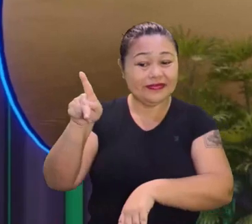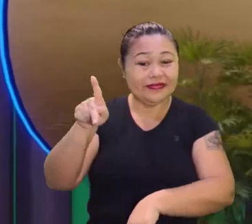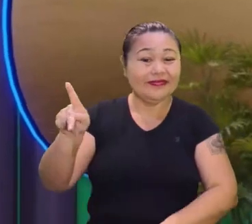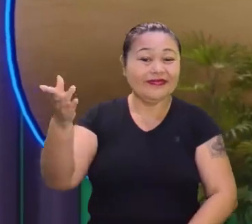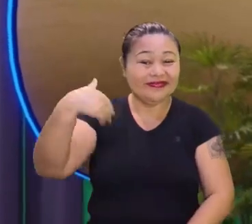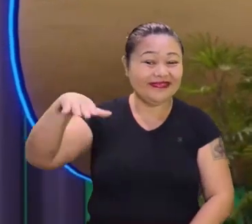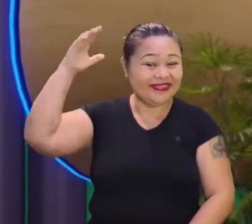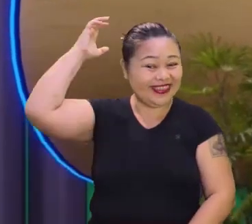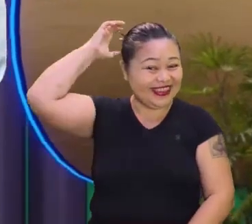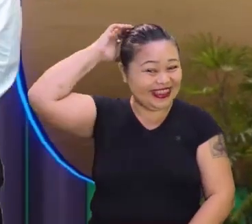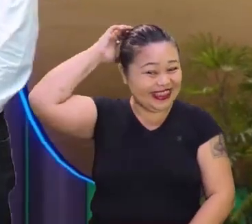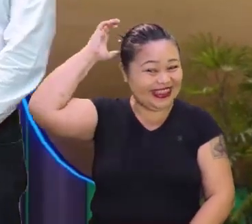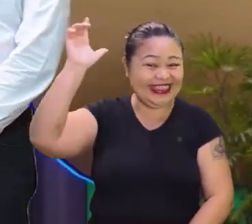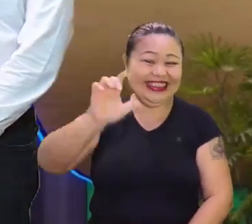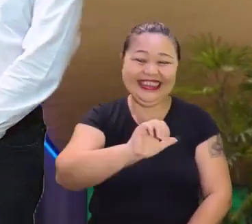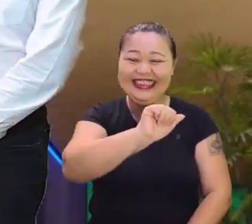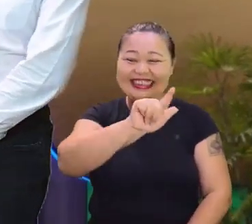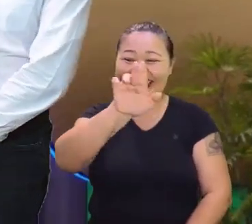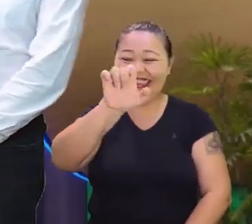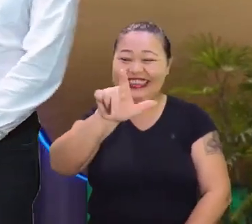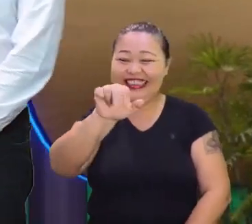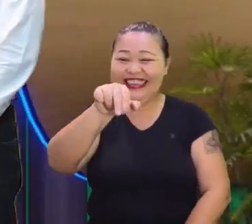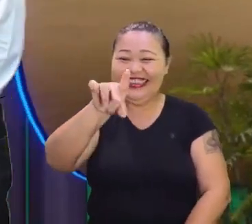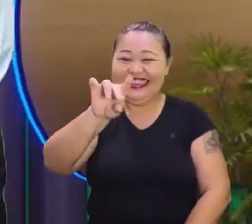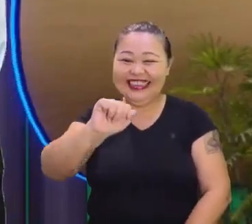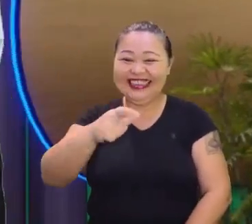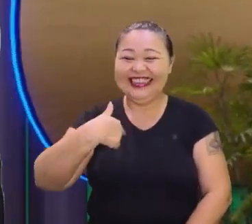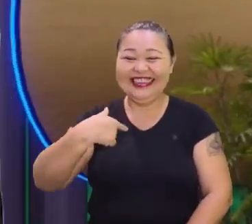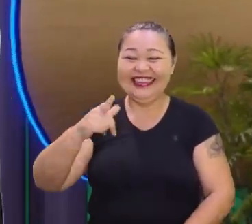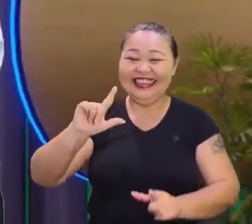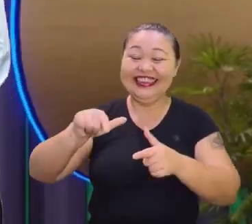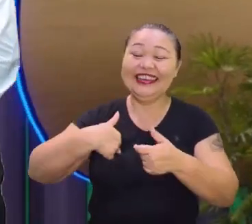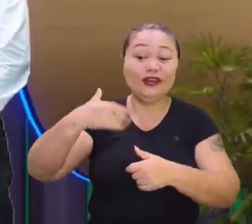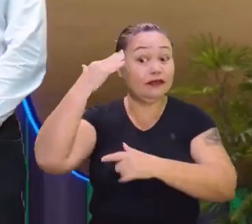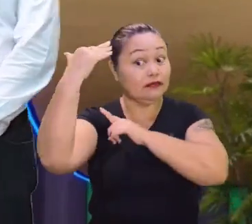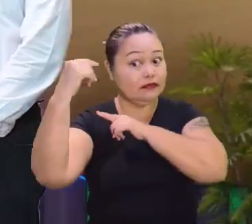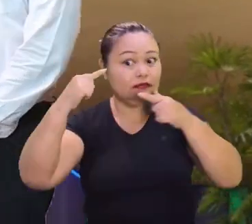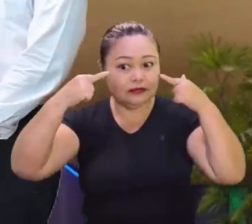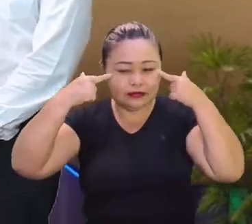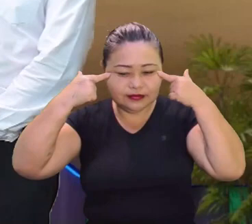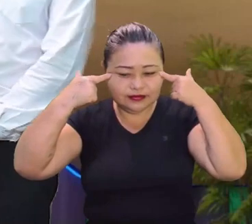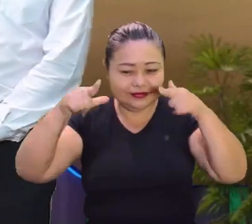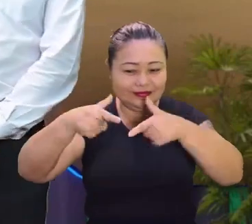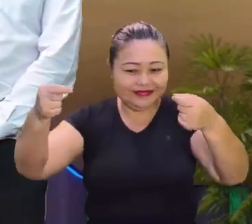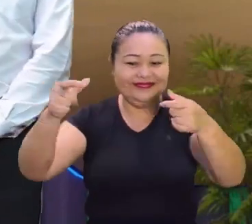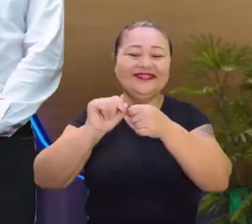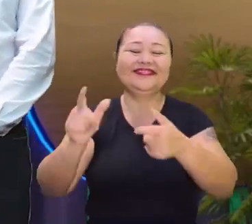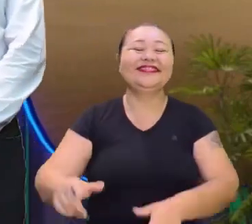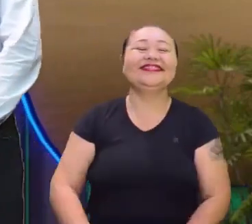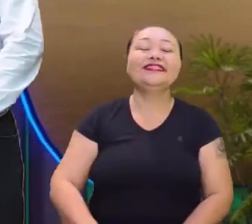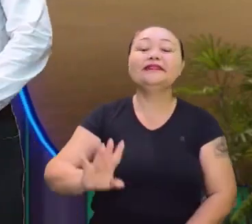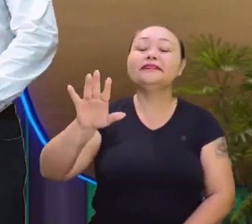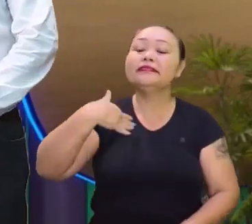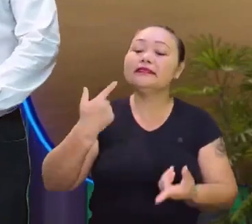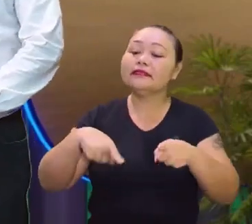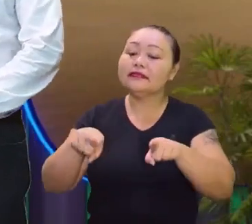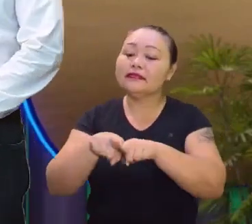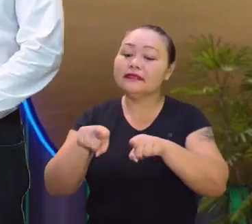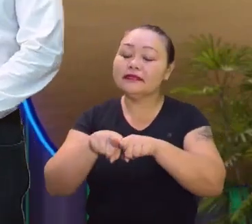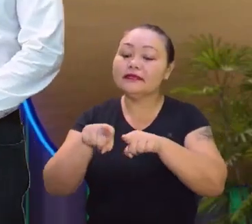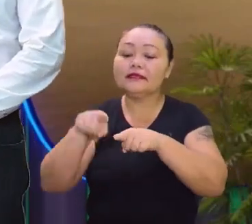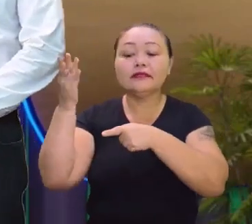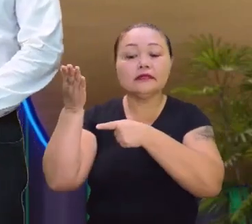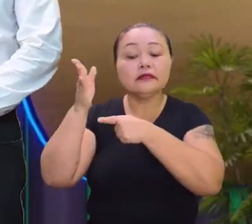professora Aldelinda. Aldelinda. Mais conhecido como a Japa. É o nome dela. Também que